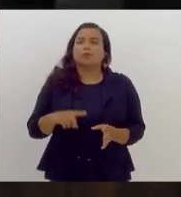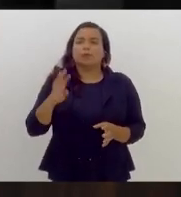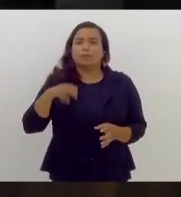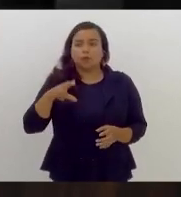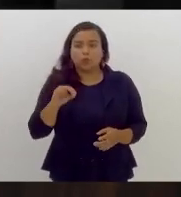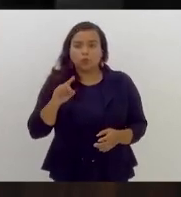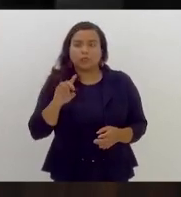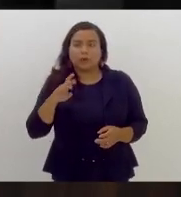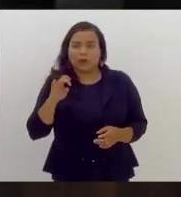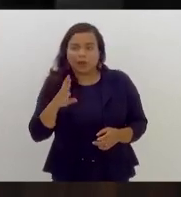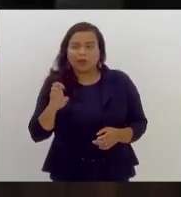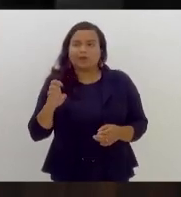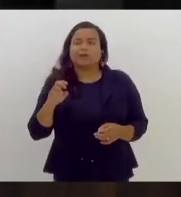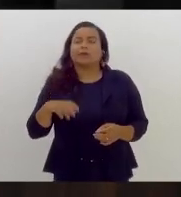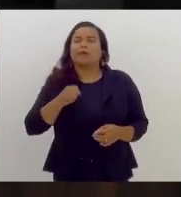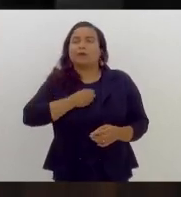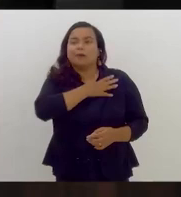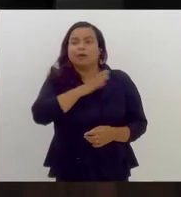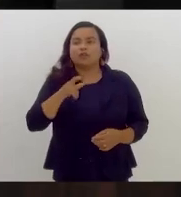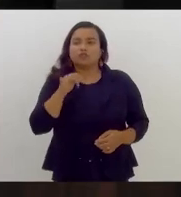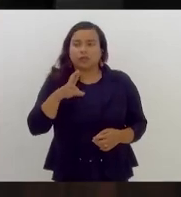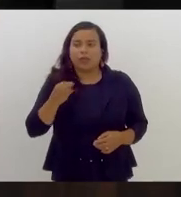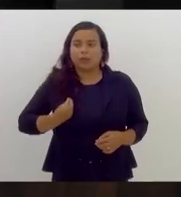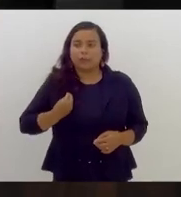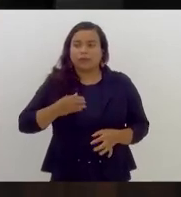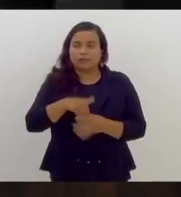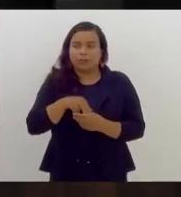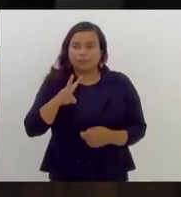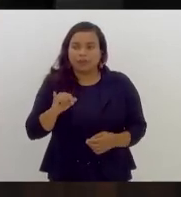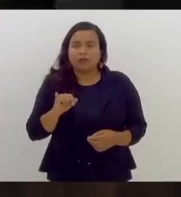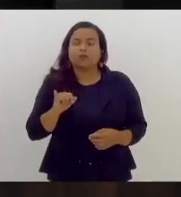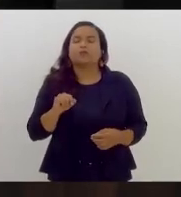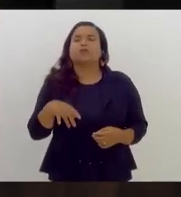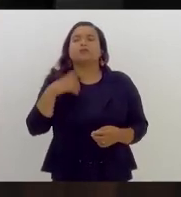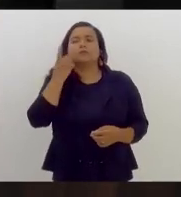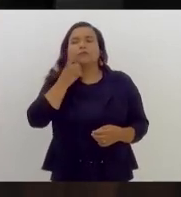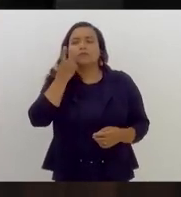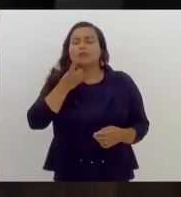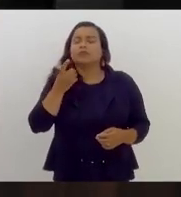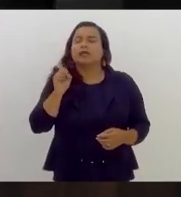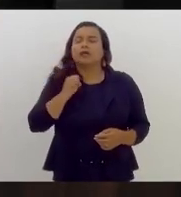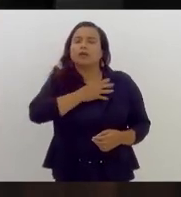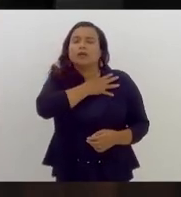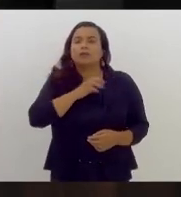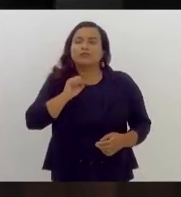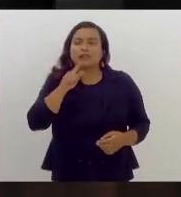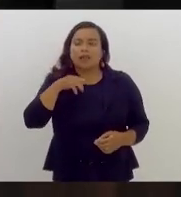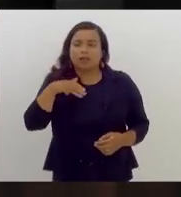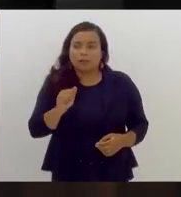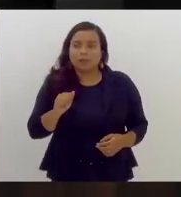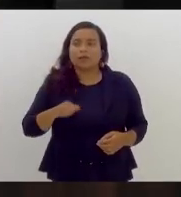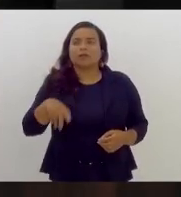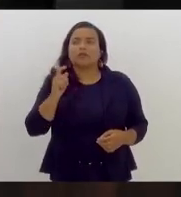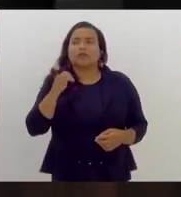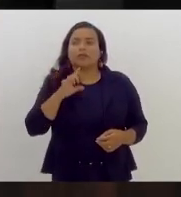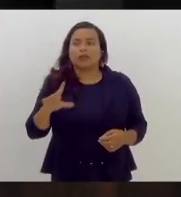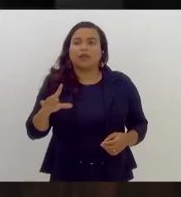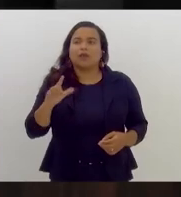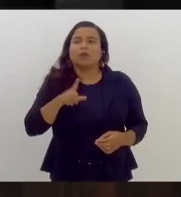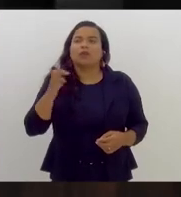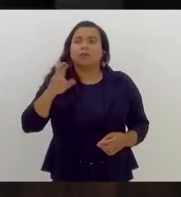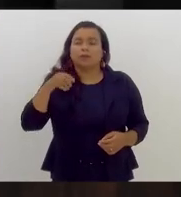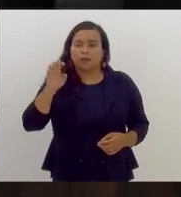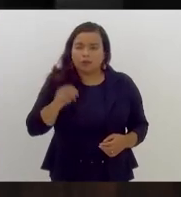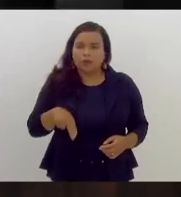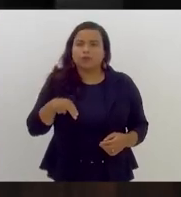Bruno Dauaire, deputado Coronel Jairo, presente, vai votar. Deputado Coronel Salema, deputado Daniel Librelon,